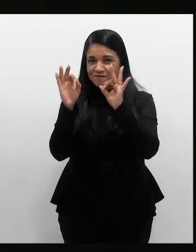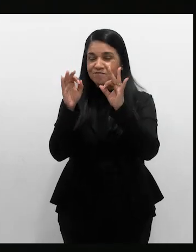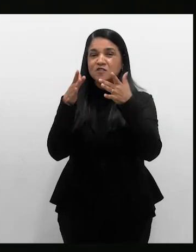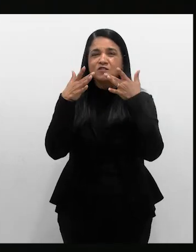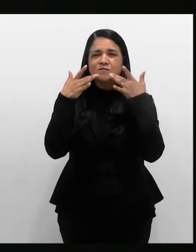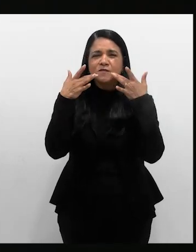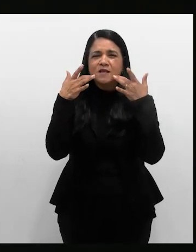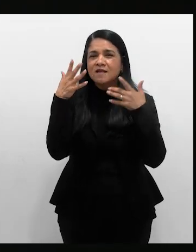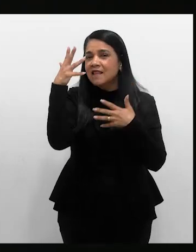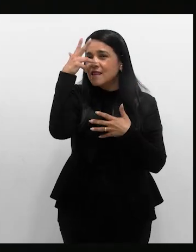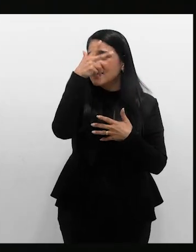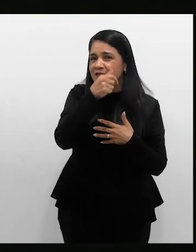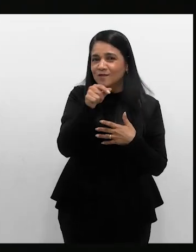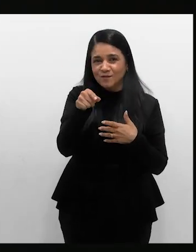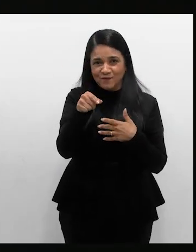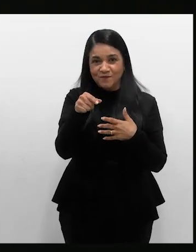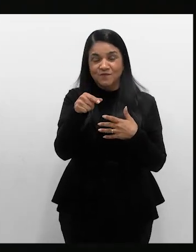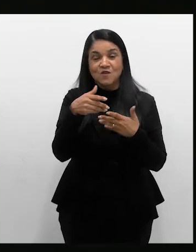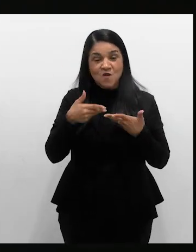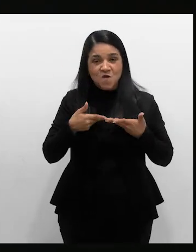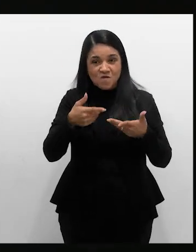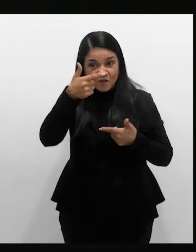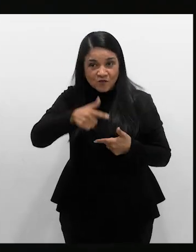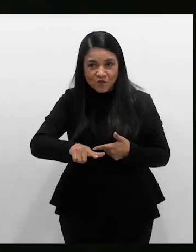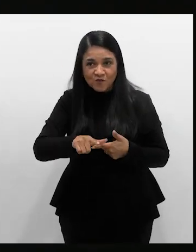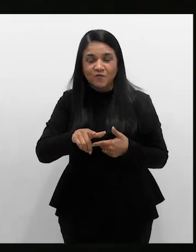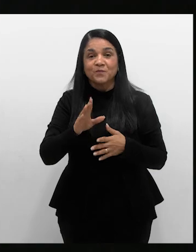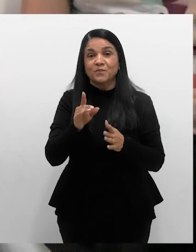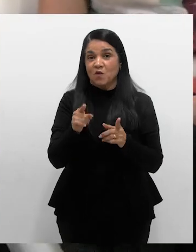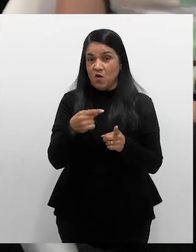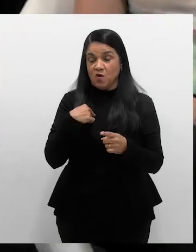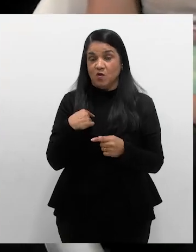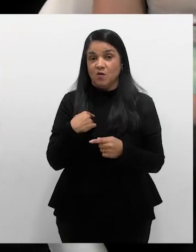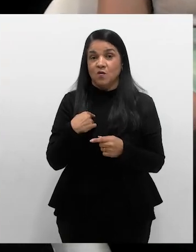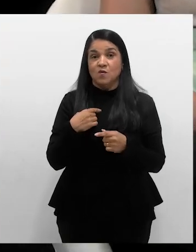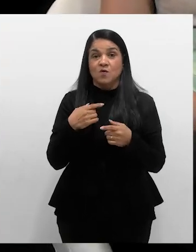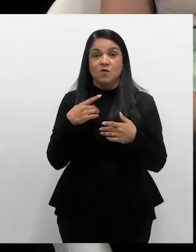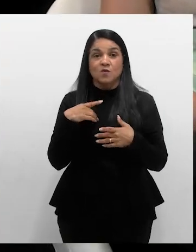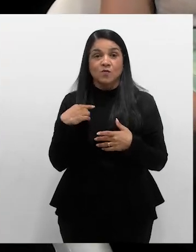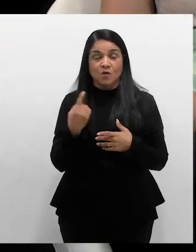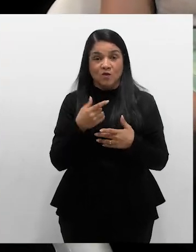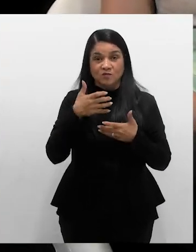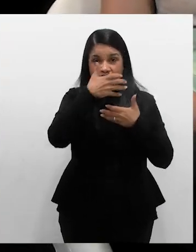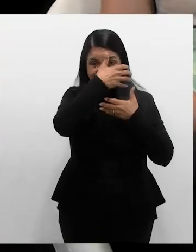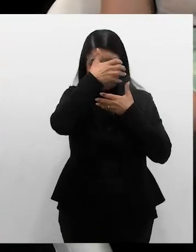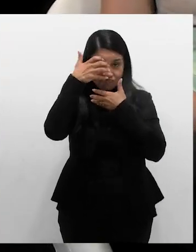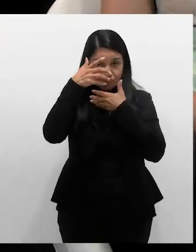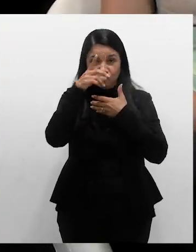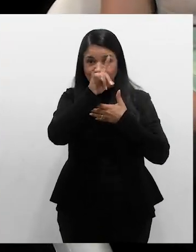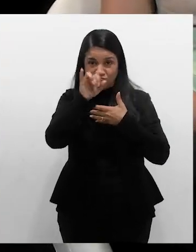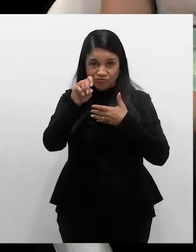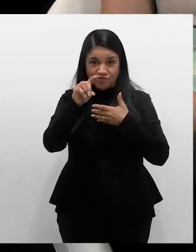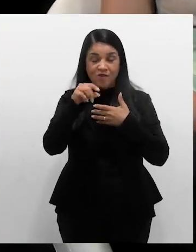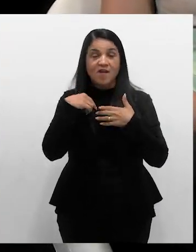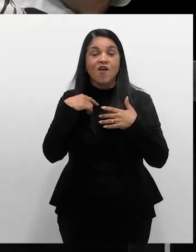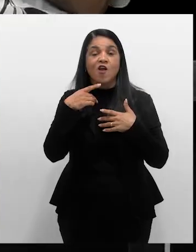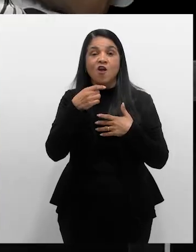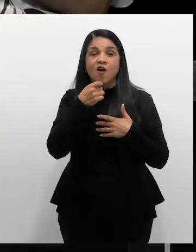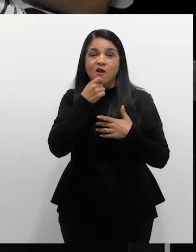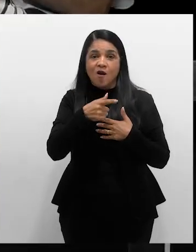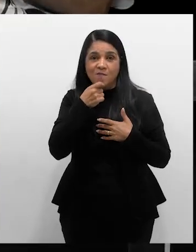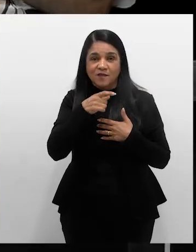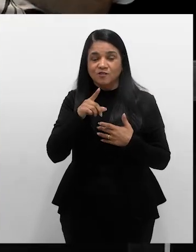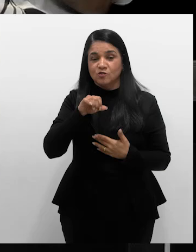porque o espetáculo é lindo. Convida de novo aí, bem rapidinho. Então, é o seguinte, nós estamos, o dia em que raptaram o Papa, comédia de